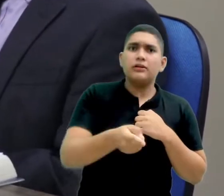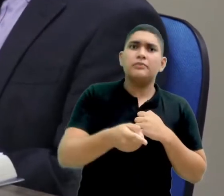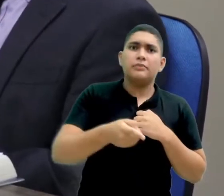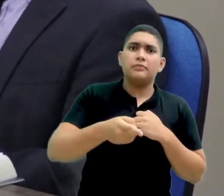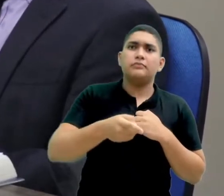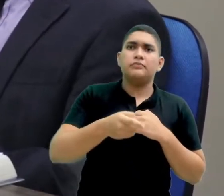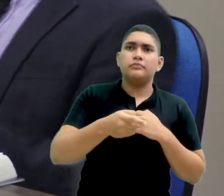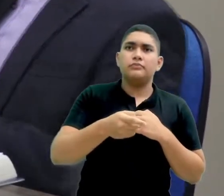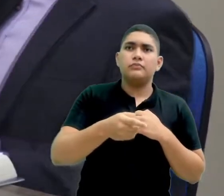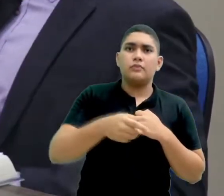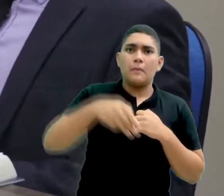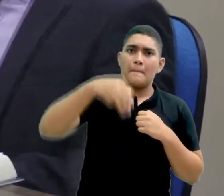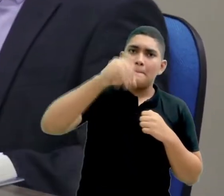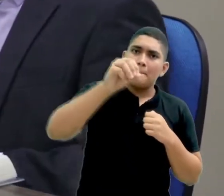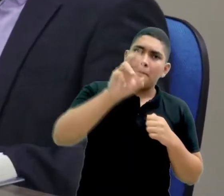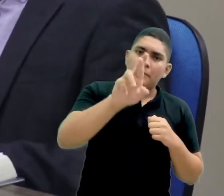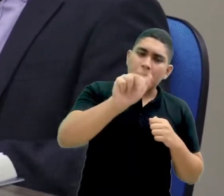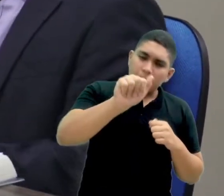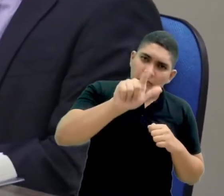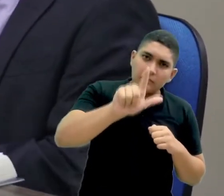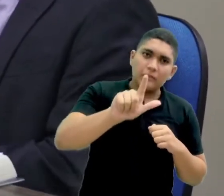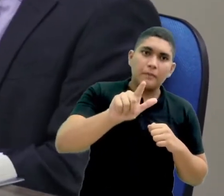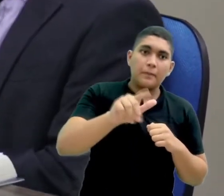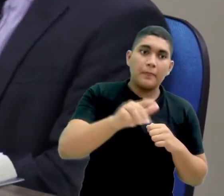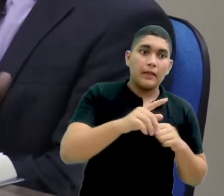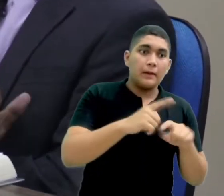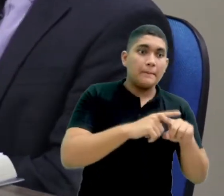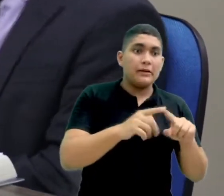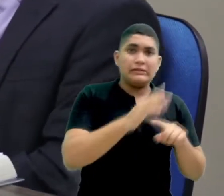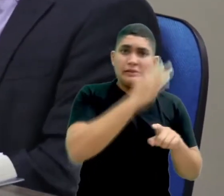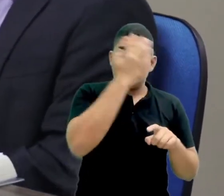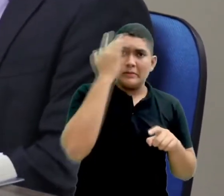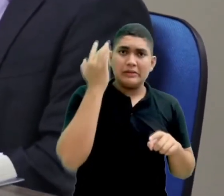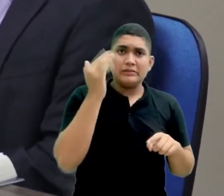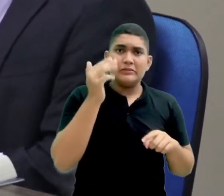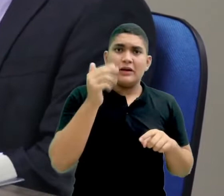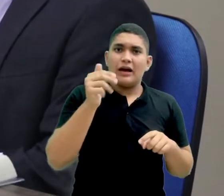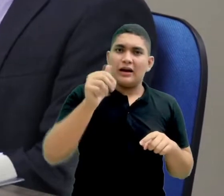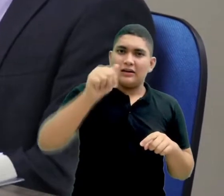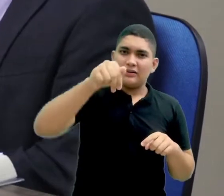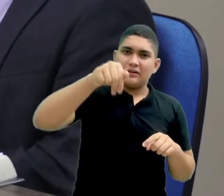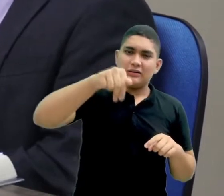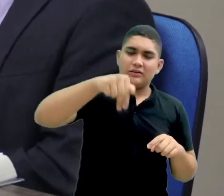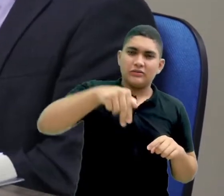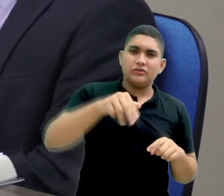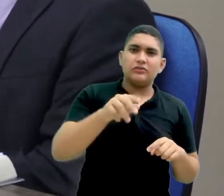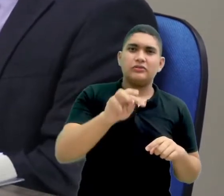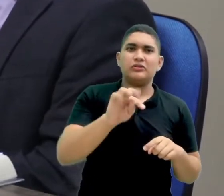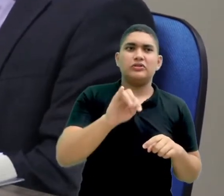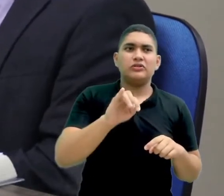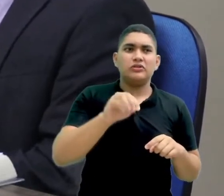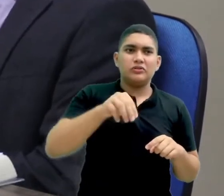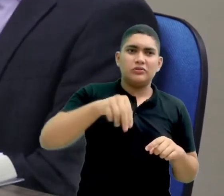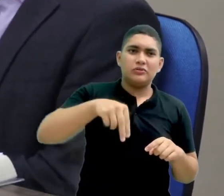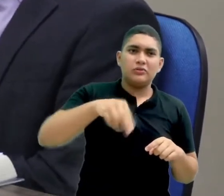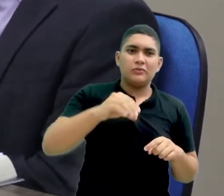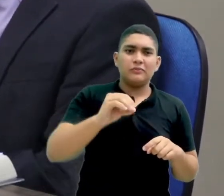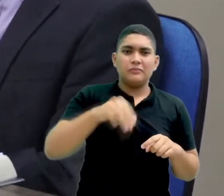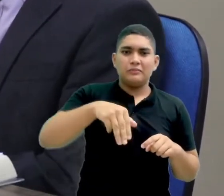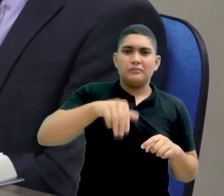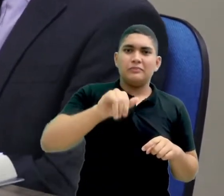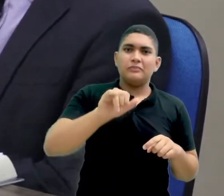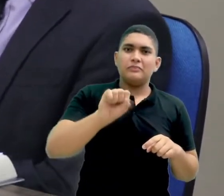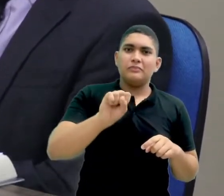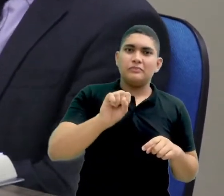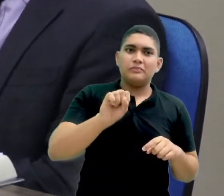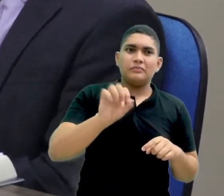seja, o antinomista, ele está tirando todo o caráter da lei. Ou seja, é uma pessoa que vive sem lei. Anti